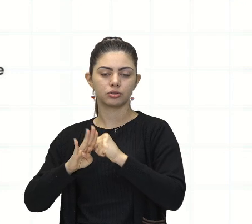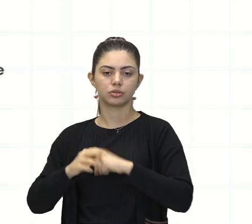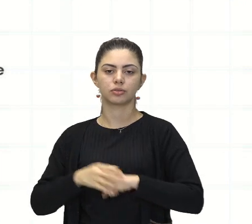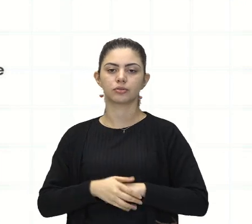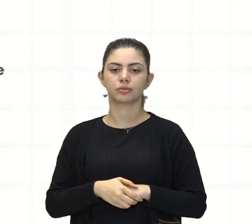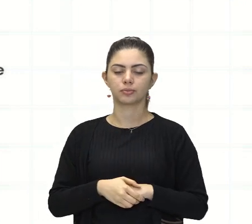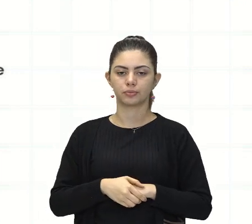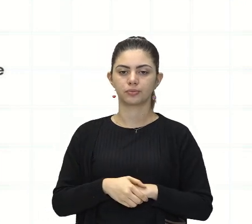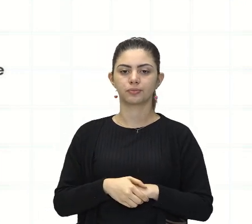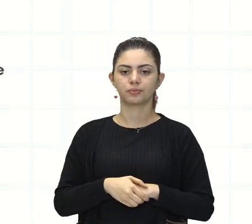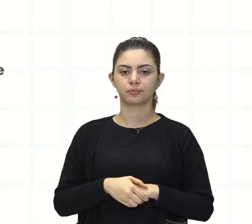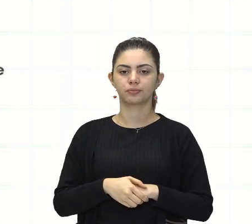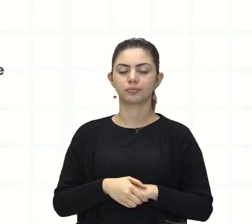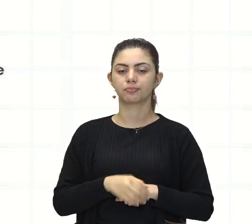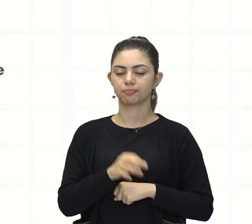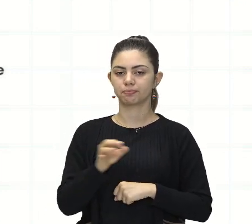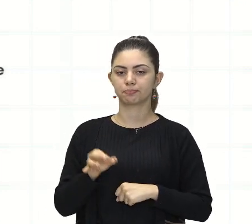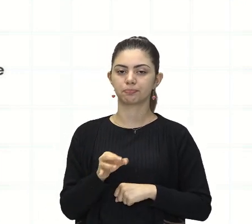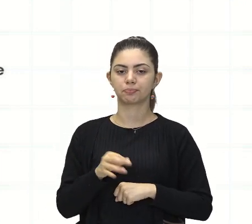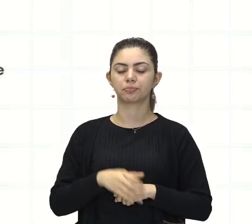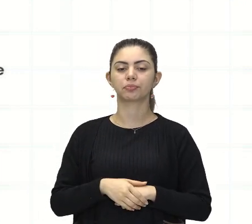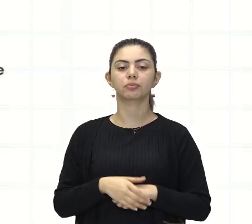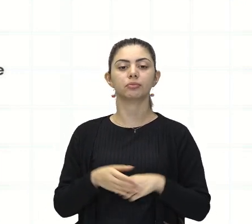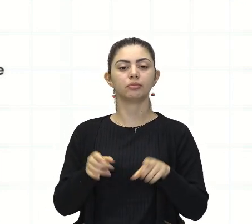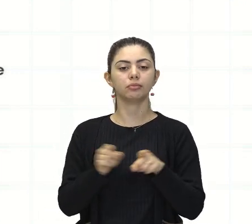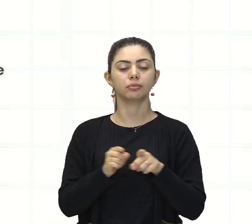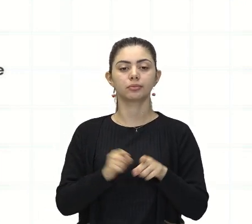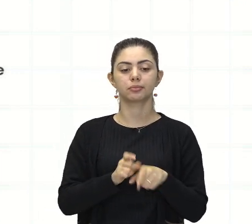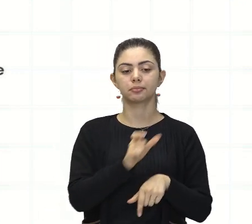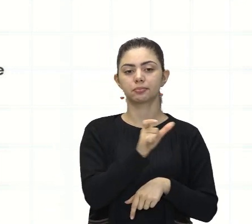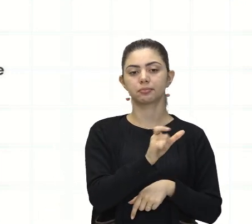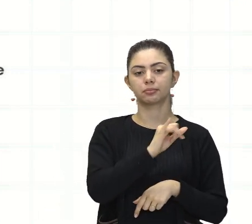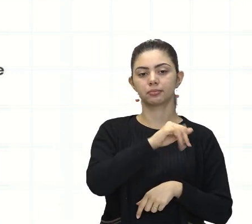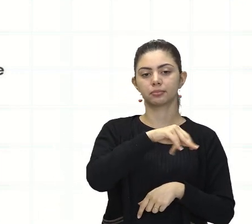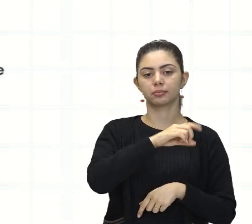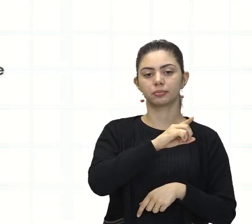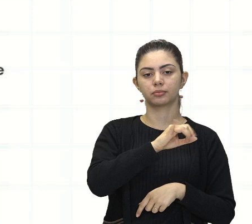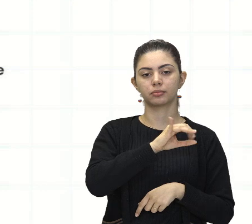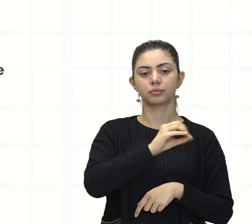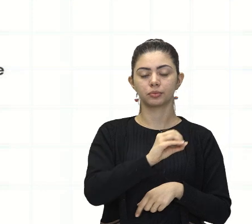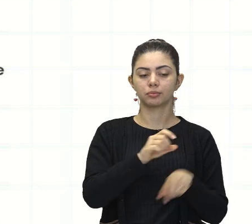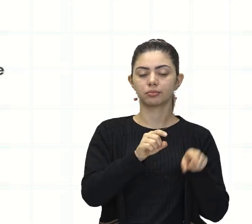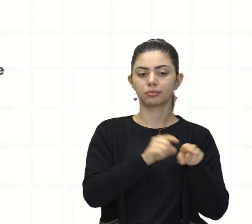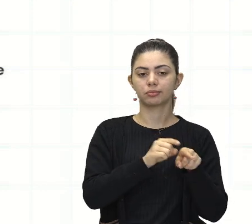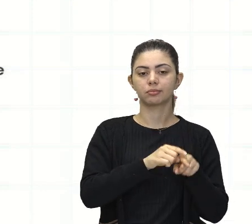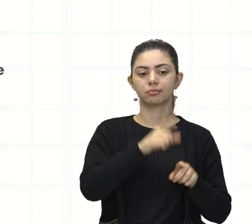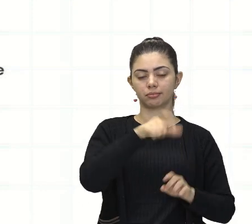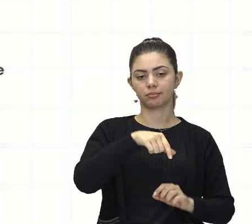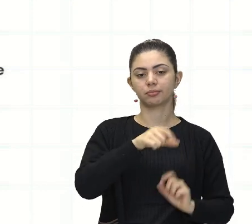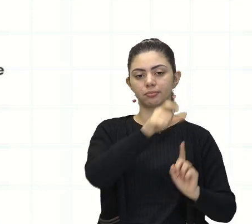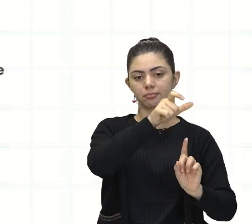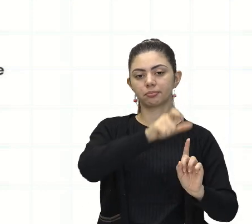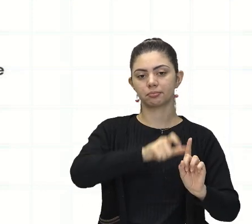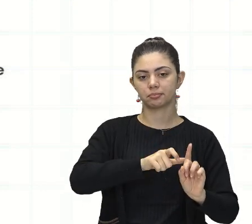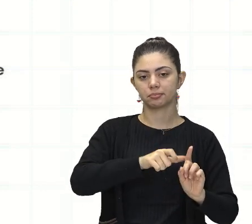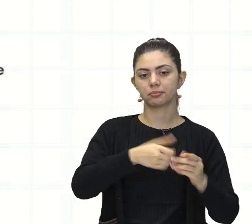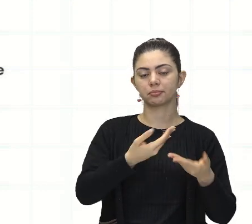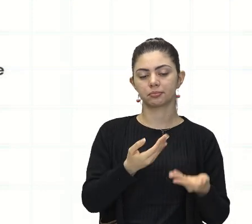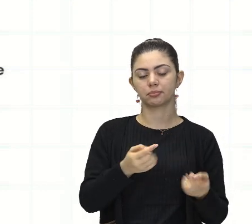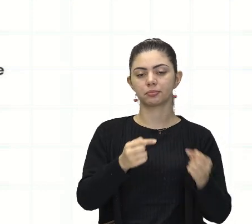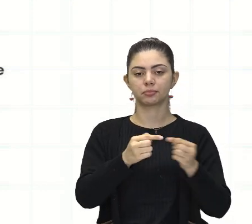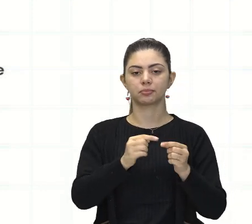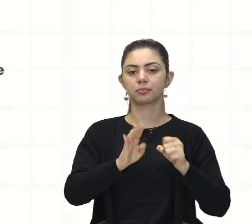substantivo, certo? Assim como o índio também. Ele é um ser. Ele é um